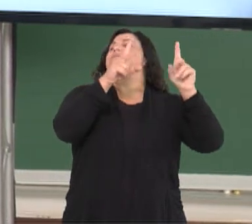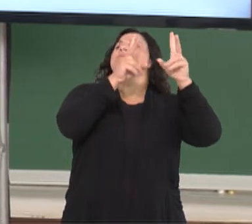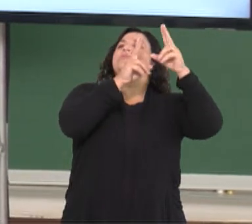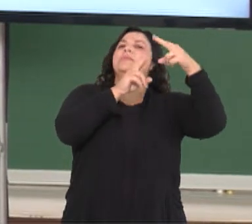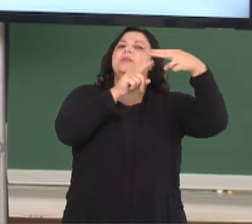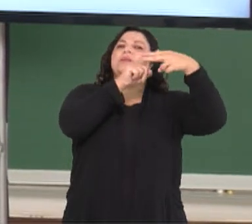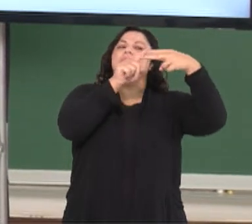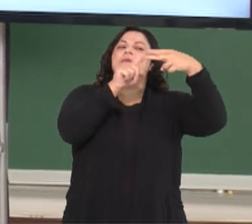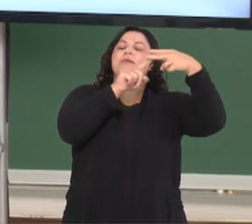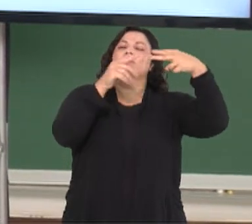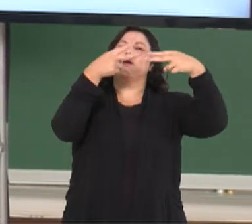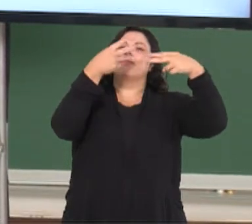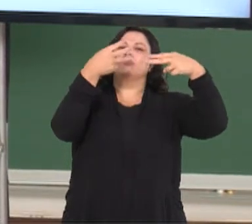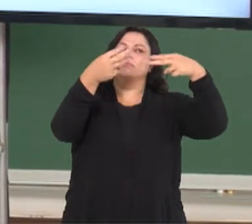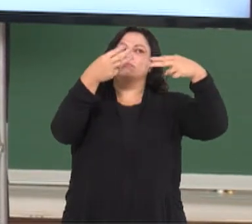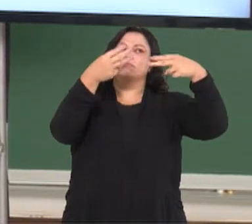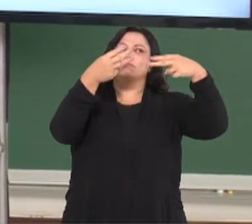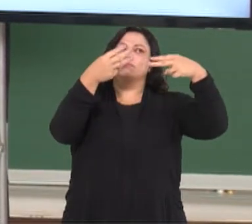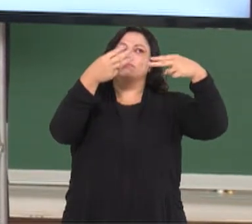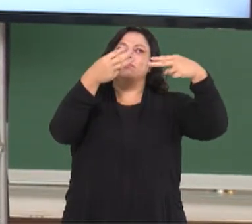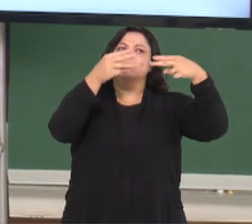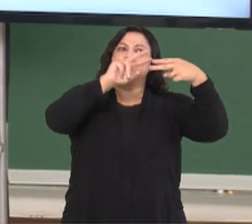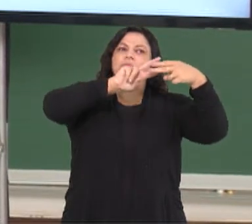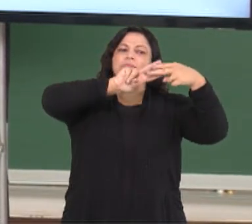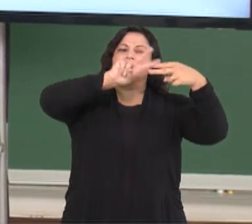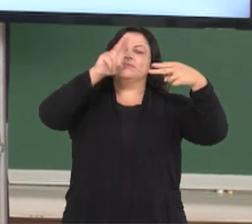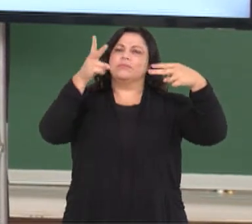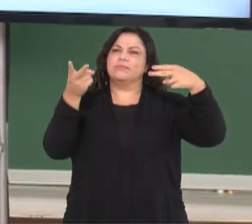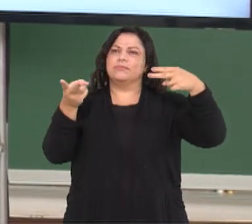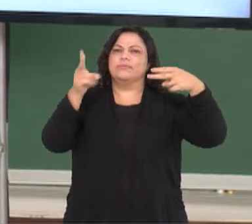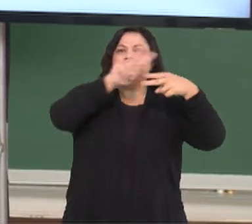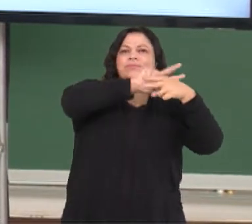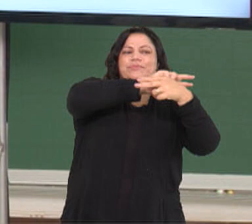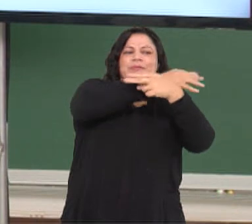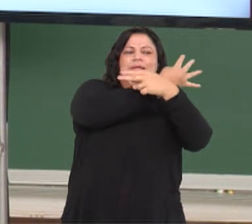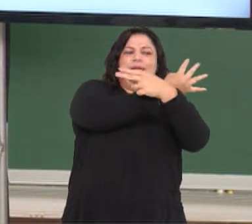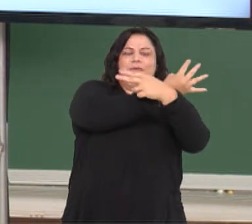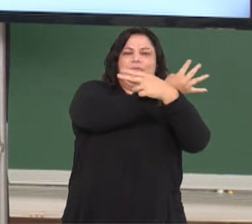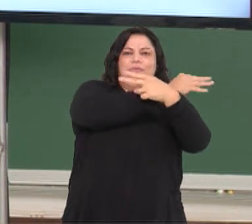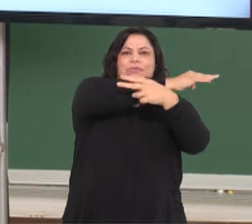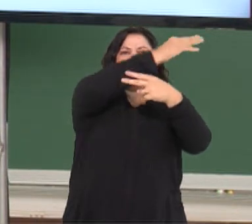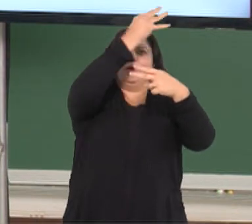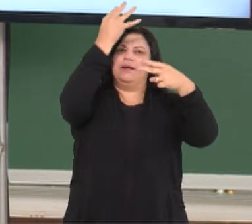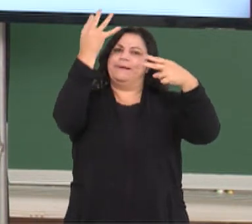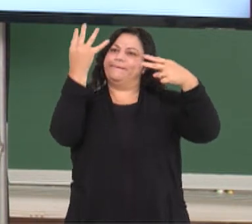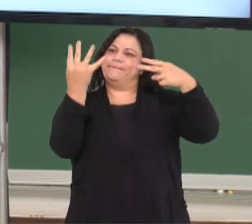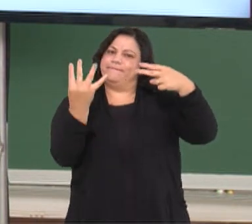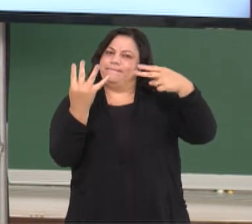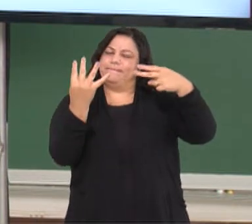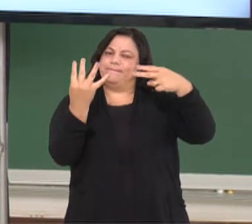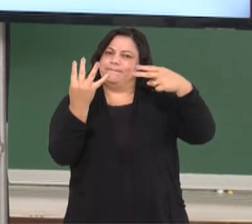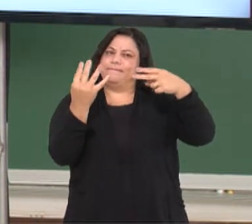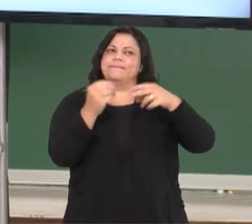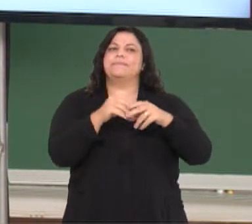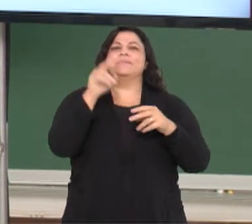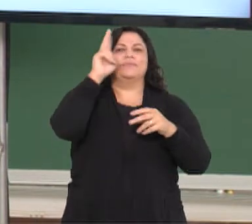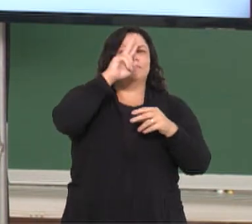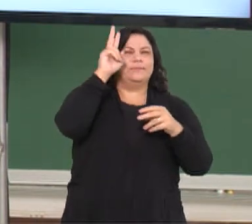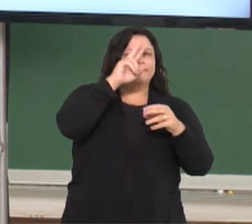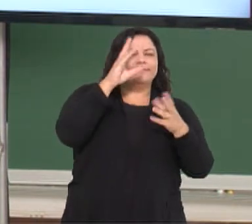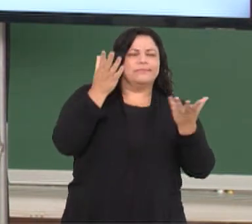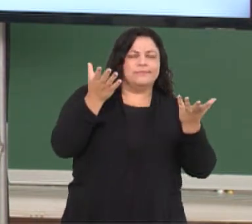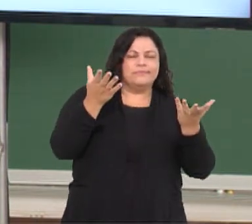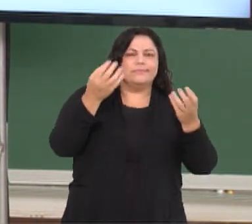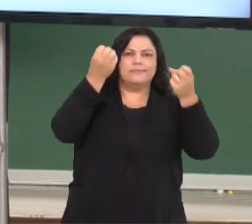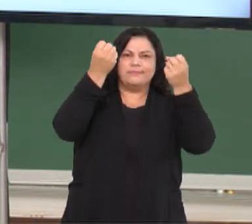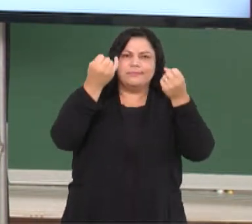3. Passa o 4 para o outro lado, essa história de passa o 4 é terrível, né? Mas é como se eu estivesse somando menos 4 dos dois